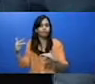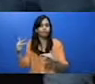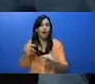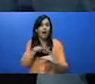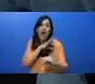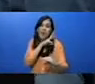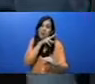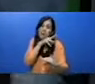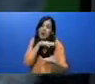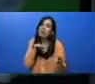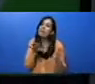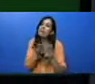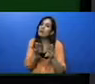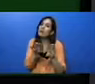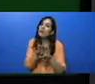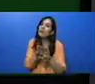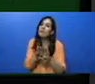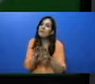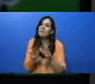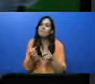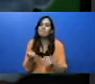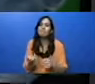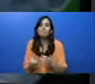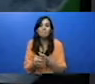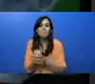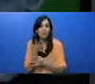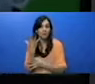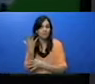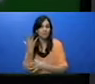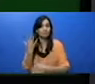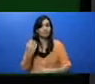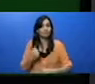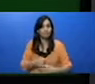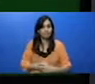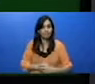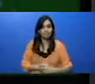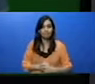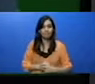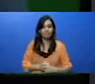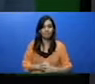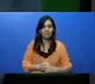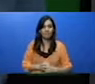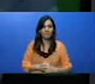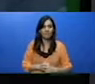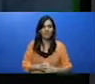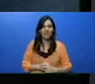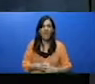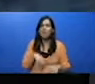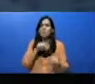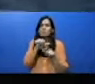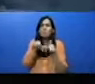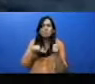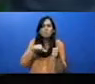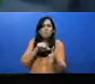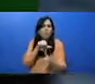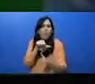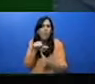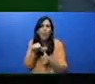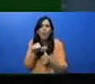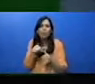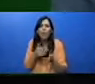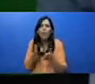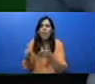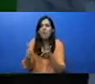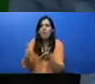olha a enorme área que precisou ser desmatada, né? Eles até mudam, às vezes, o percurso de